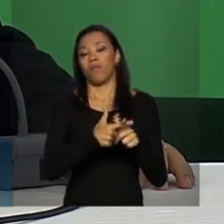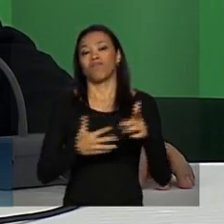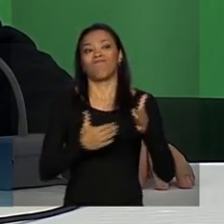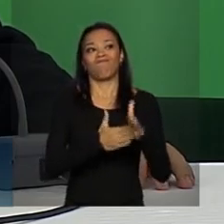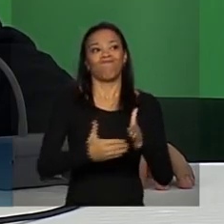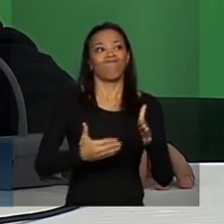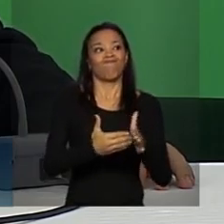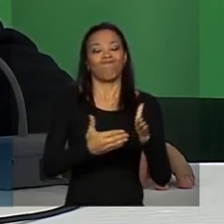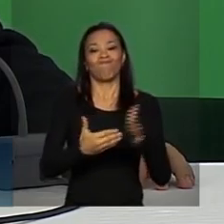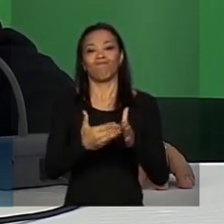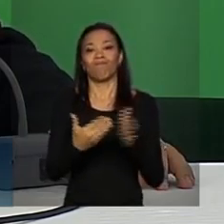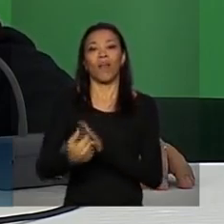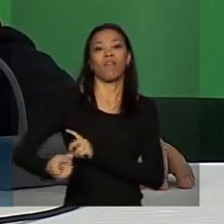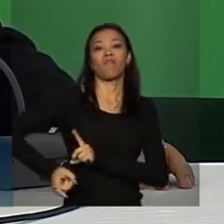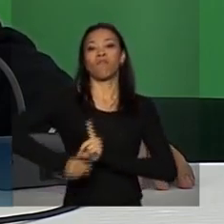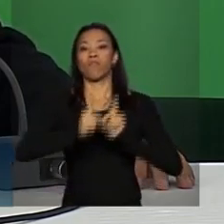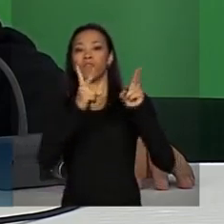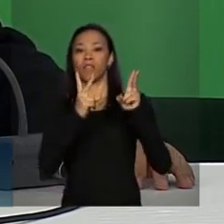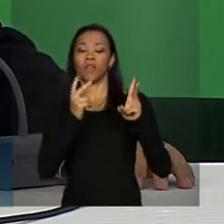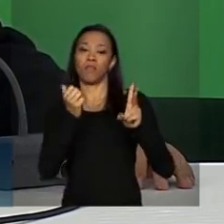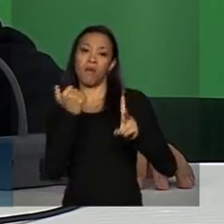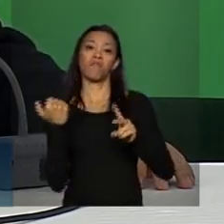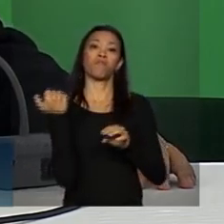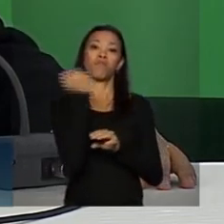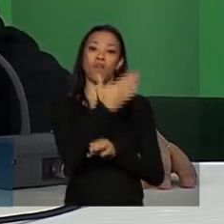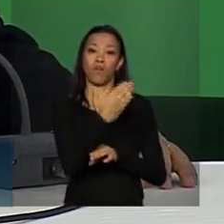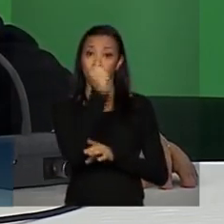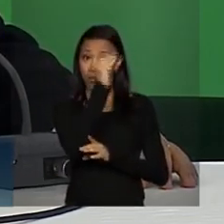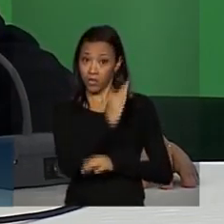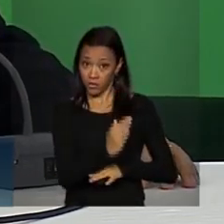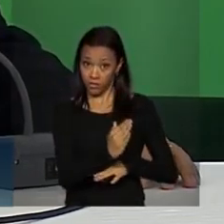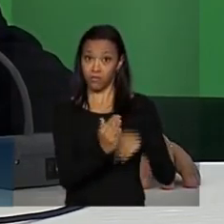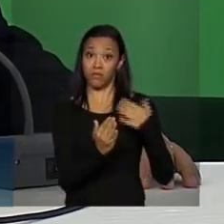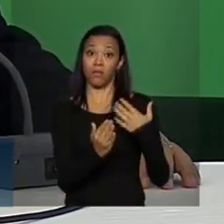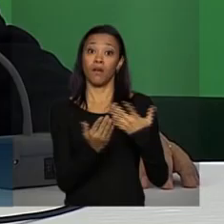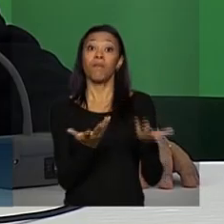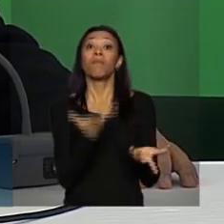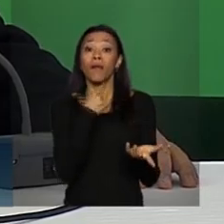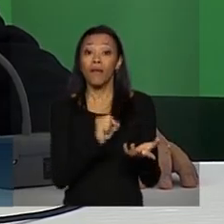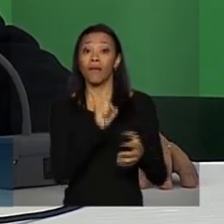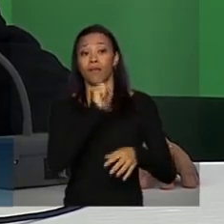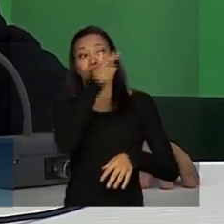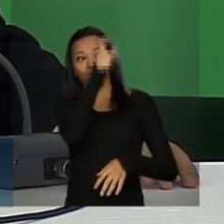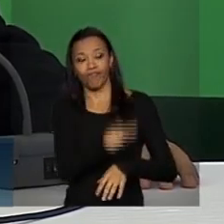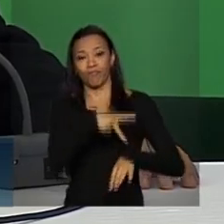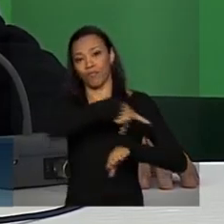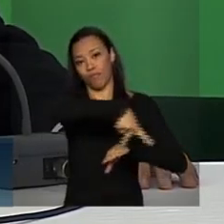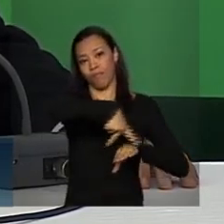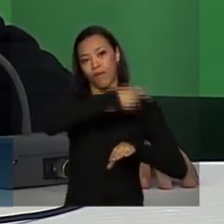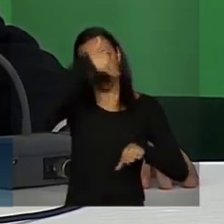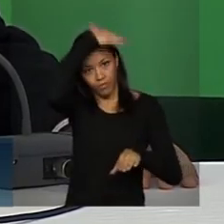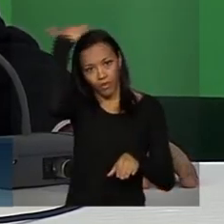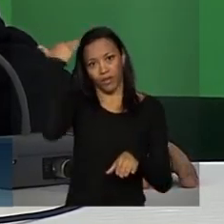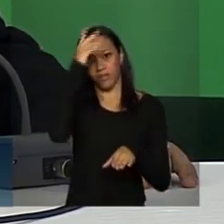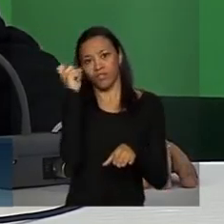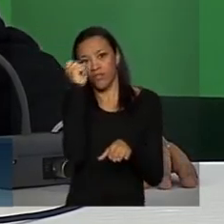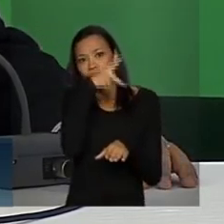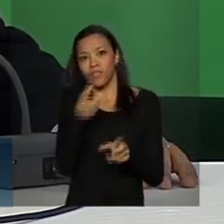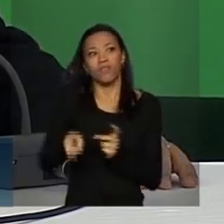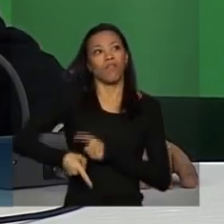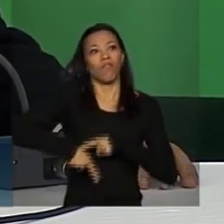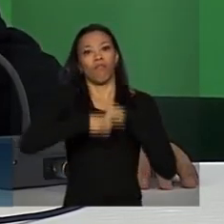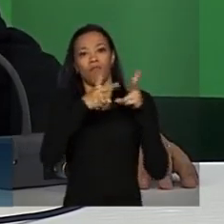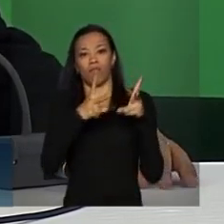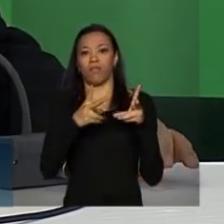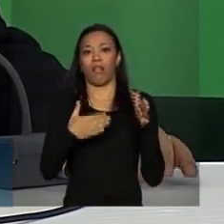Então, temos que trabalhar esse tipo de assunto, temos que ver como fazemos, né, para criar mais comércio. É